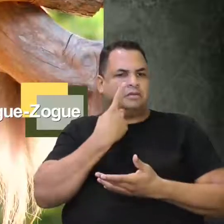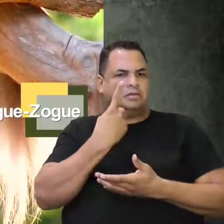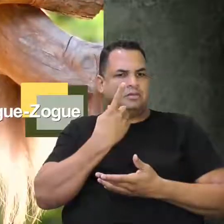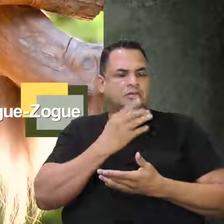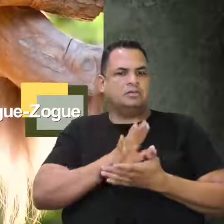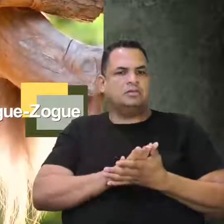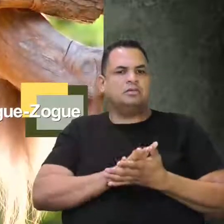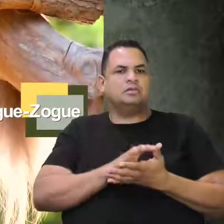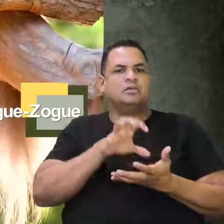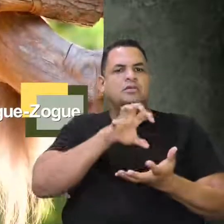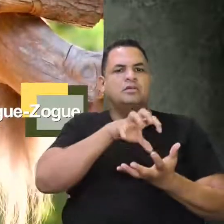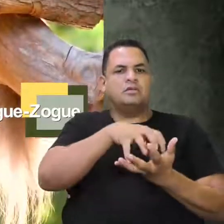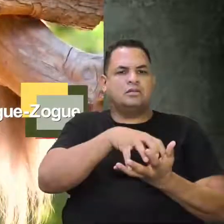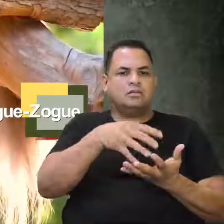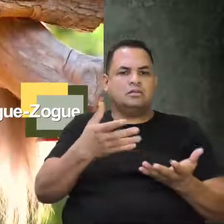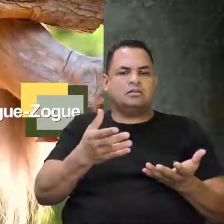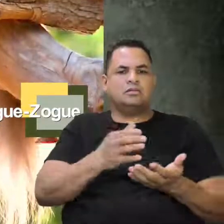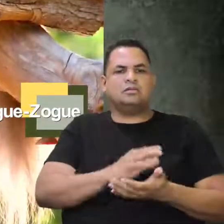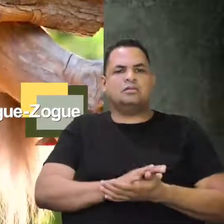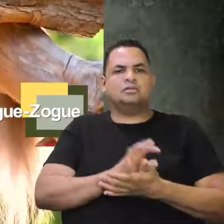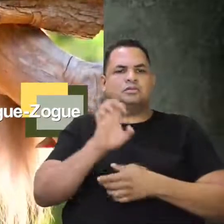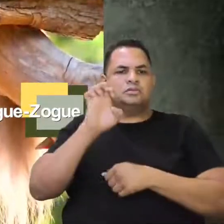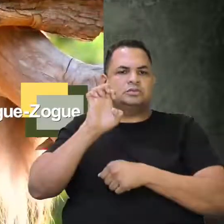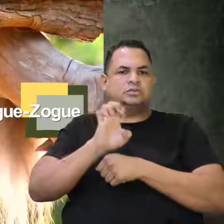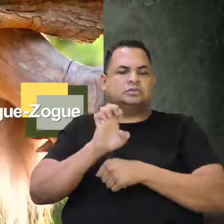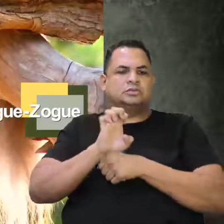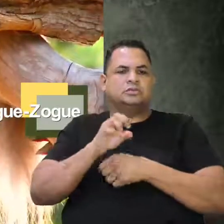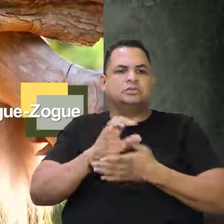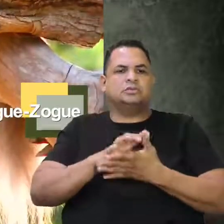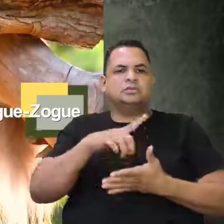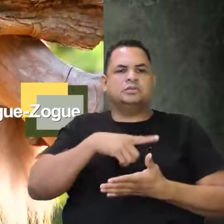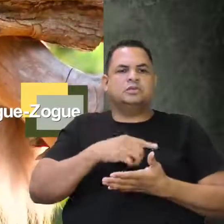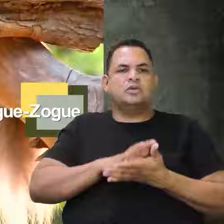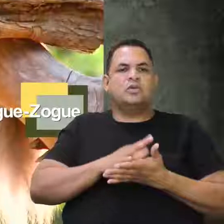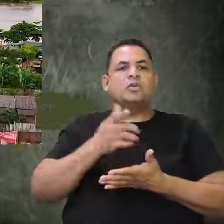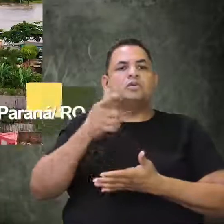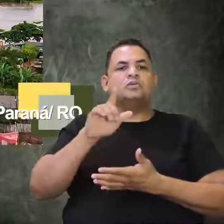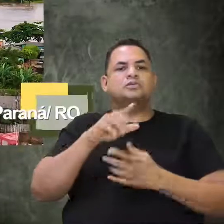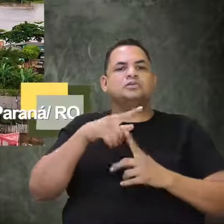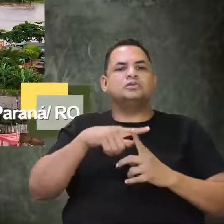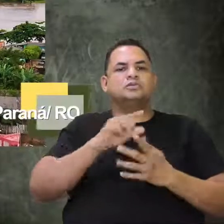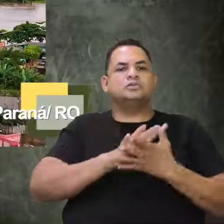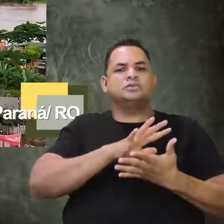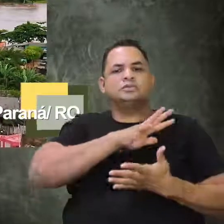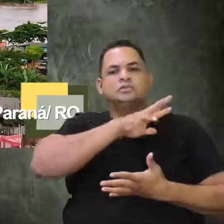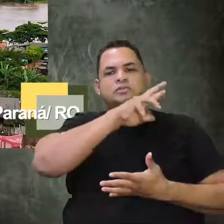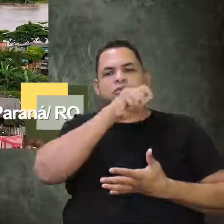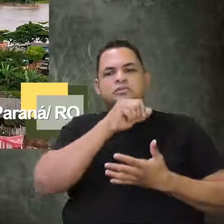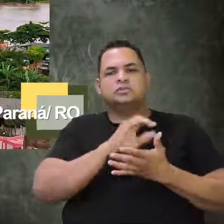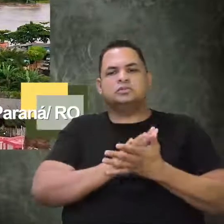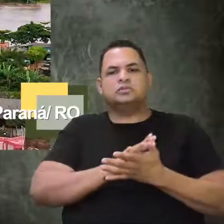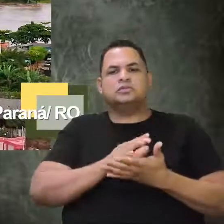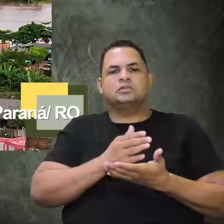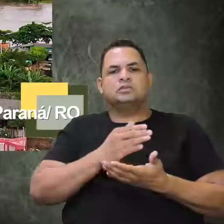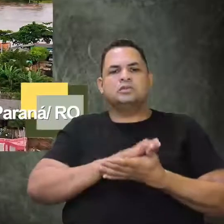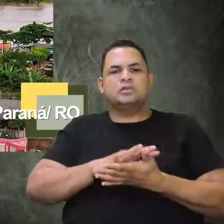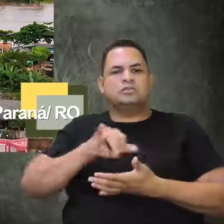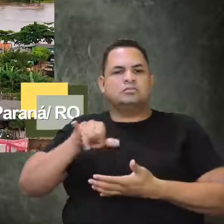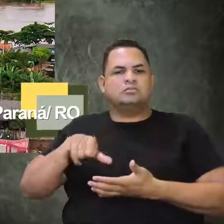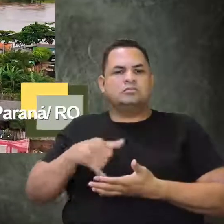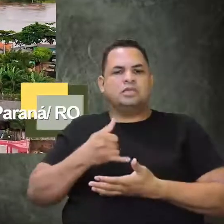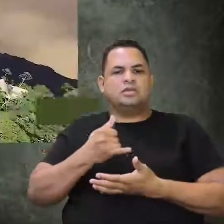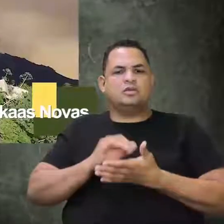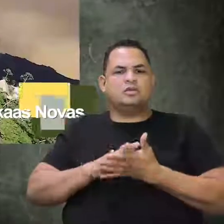central do estado. A gente tem outras espécies de zog-zog também, a leste do Rio de Paraná, o Machado tem uma